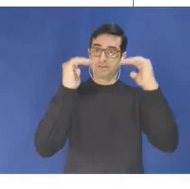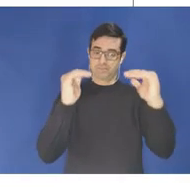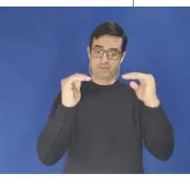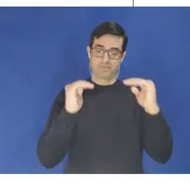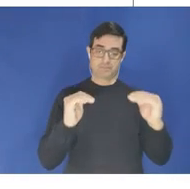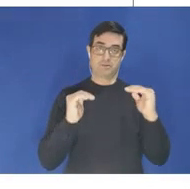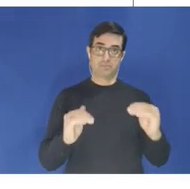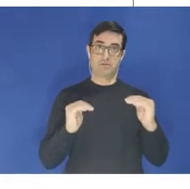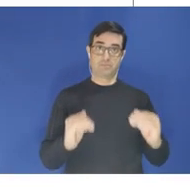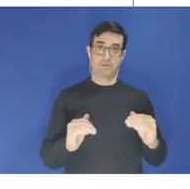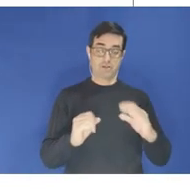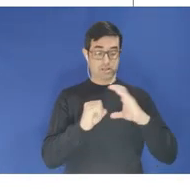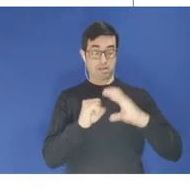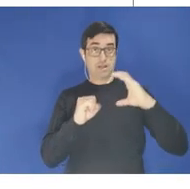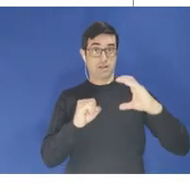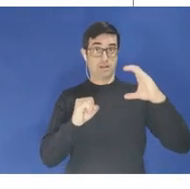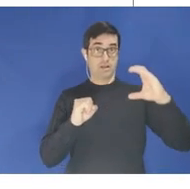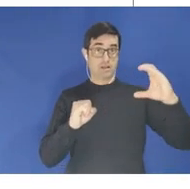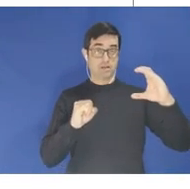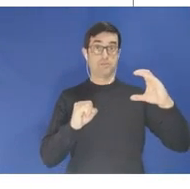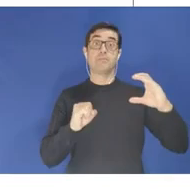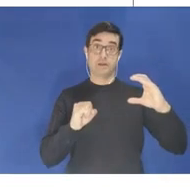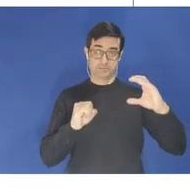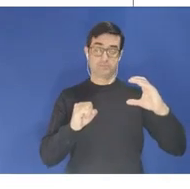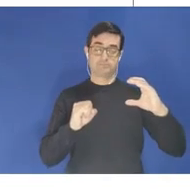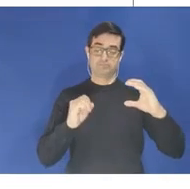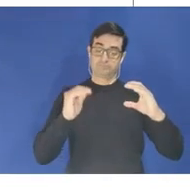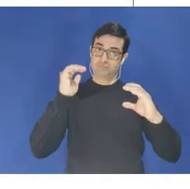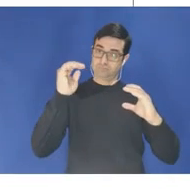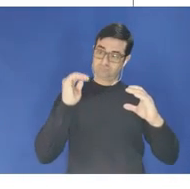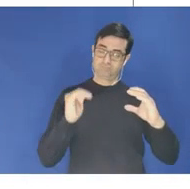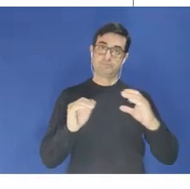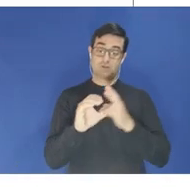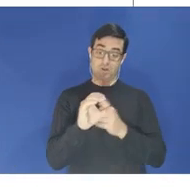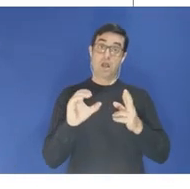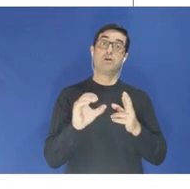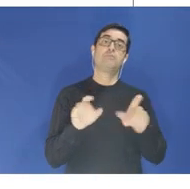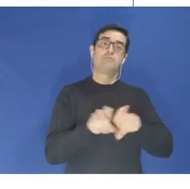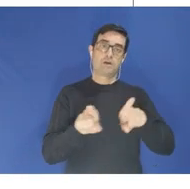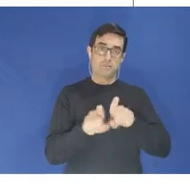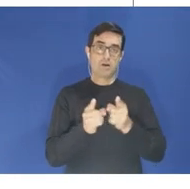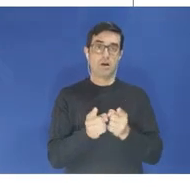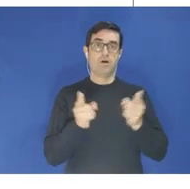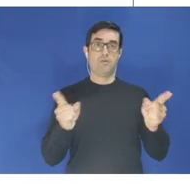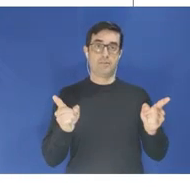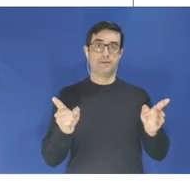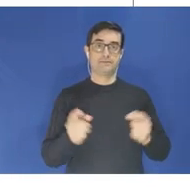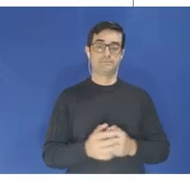conforme eu vou descendo, eu vou aumentando o número de níveis. Obviamente, aumentando o raio.